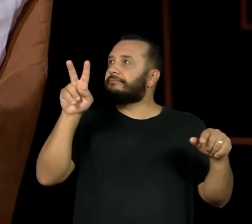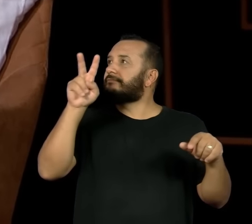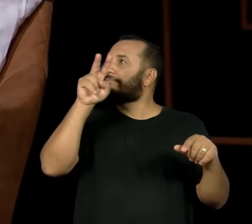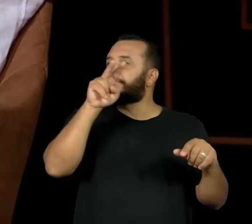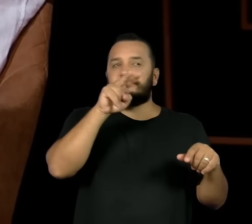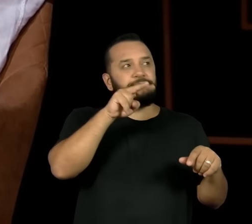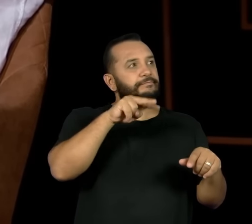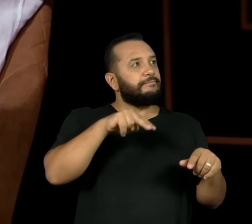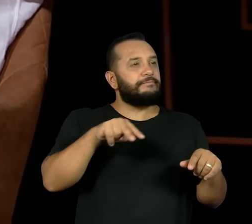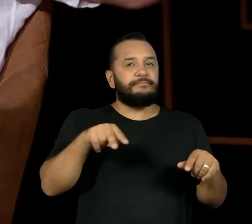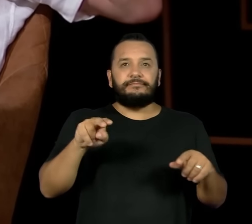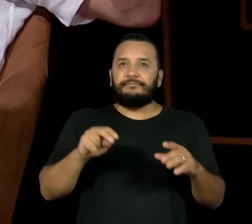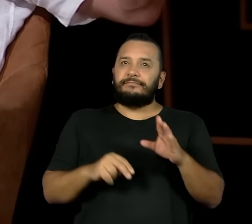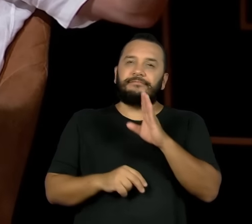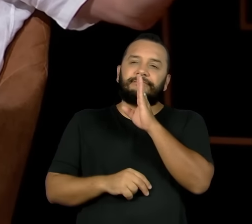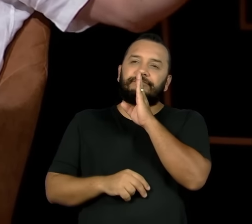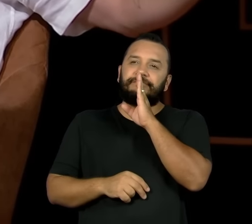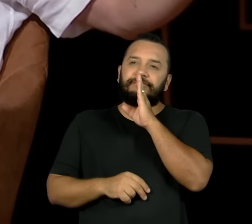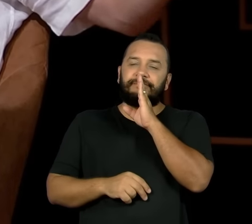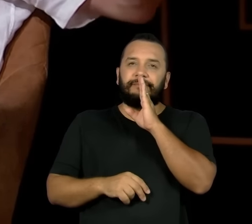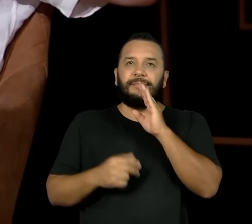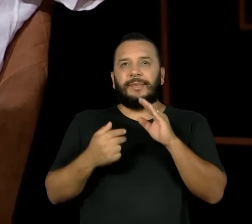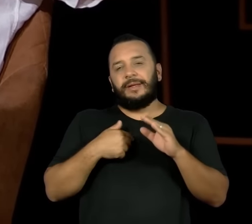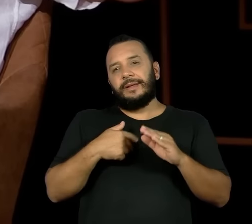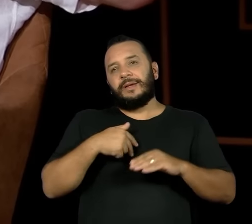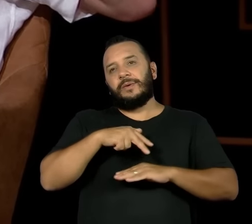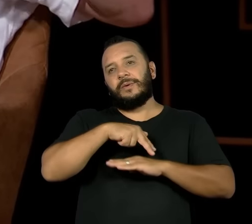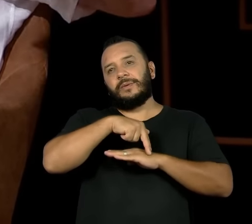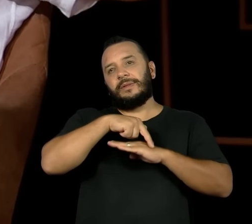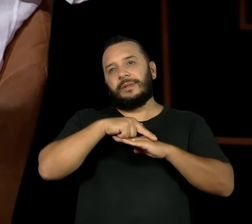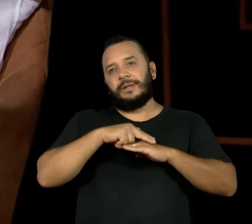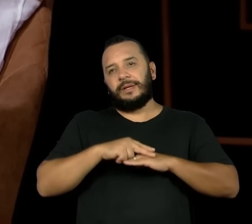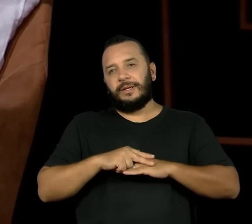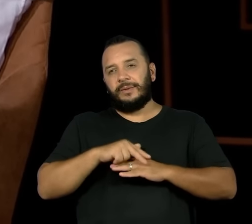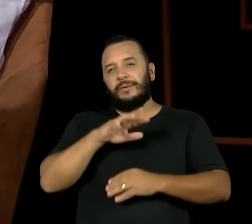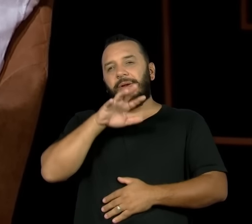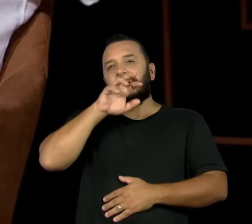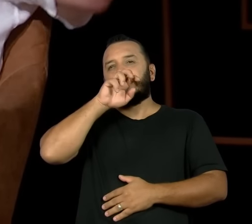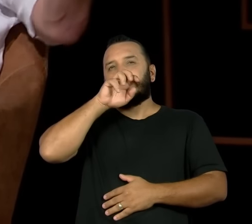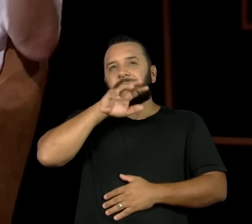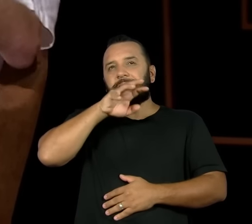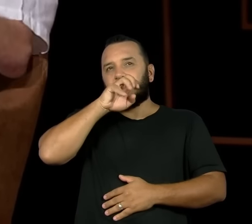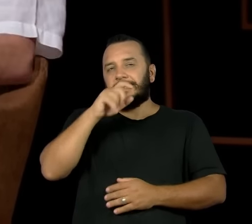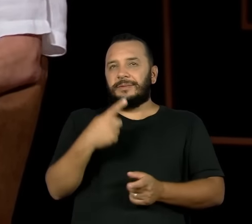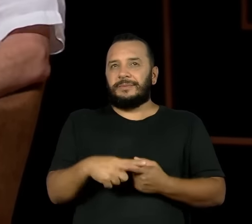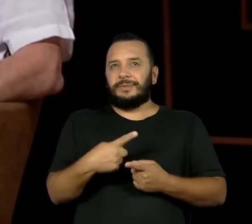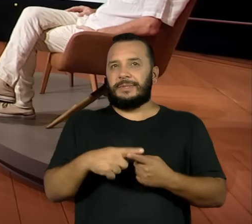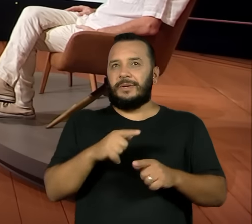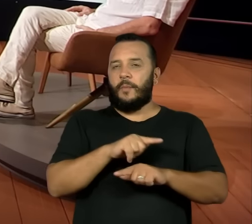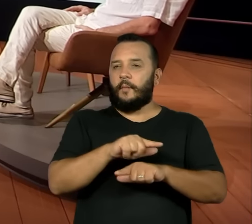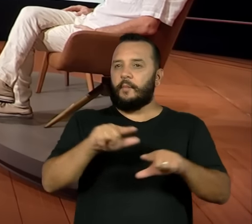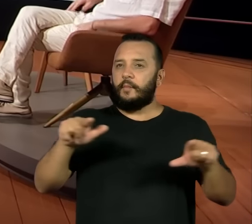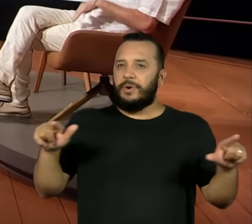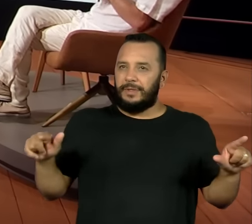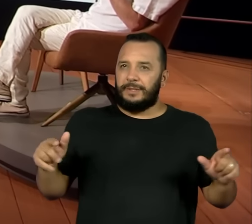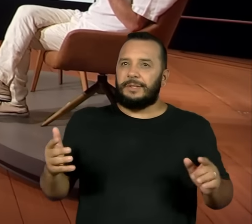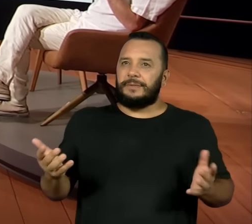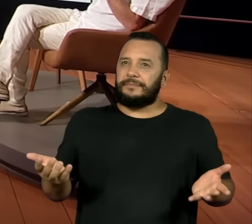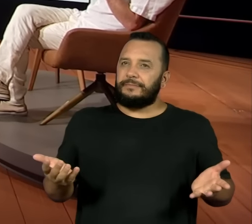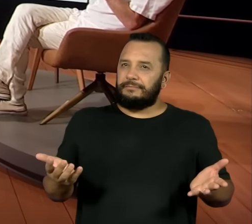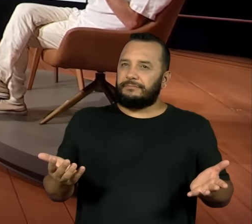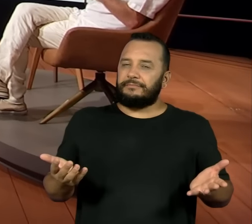silencioso e eu deito ali eu respiro ali naquele vazio sabe então eh